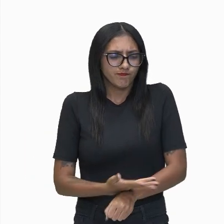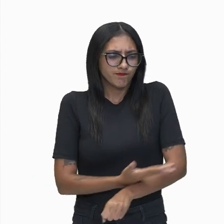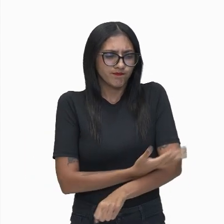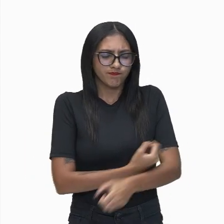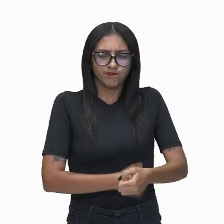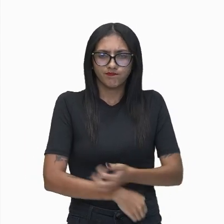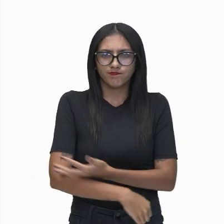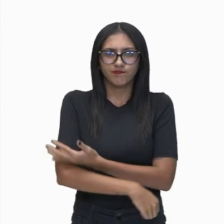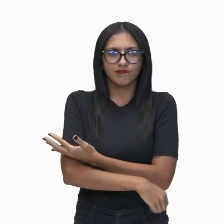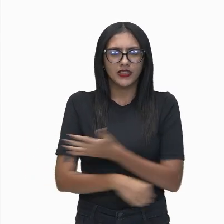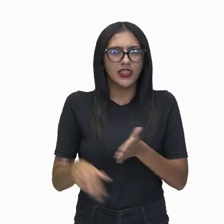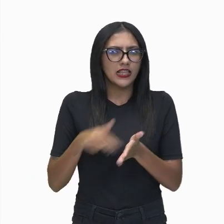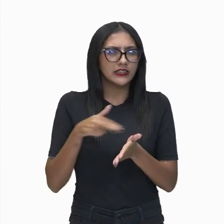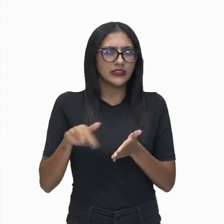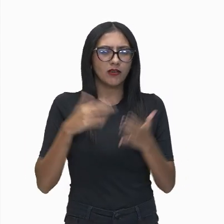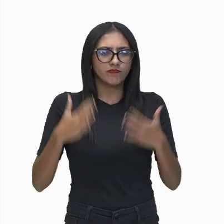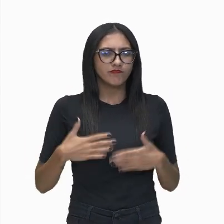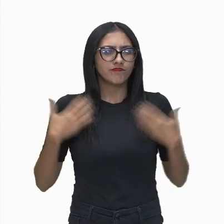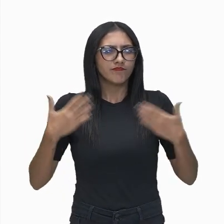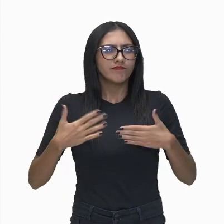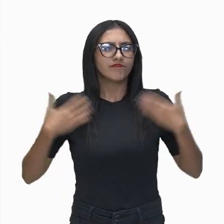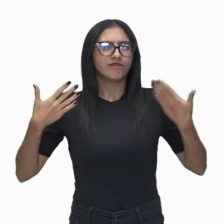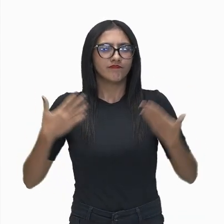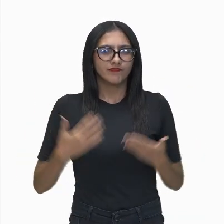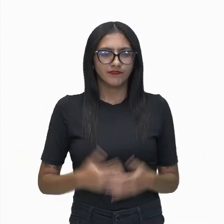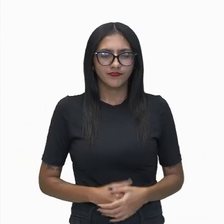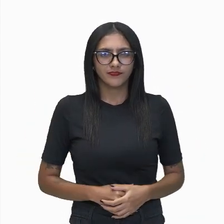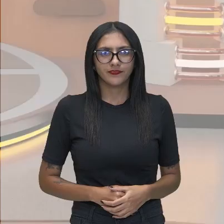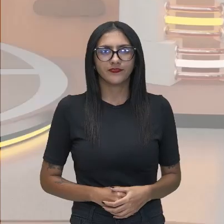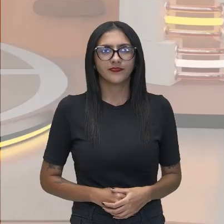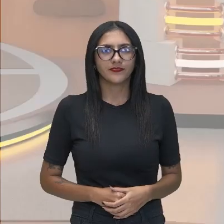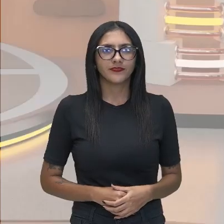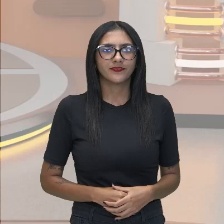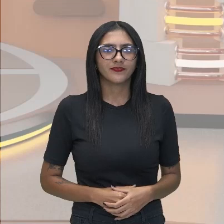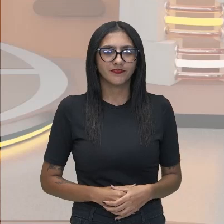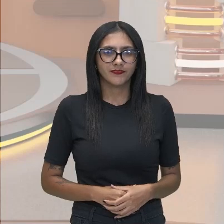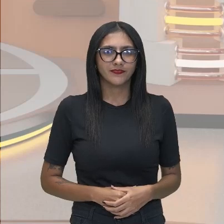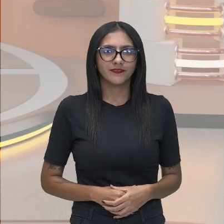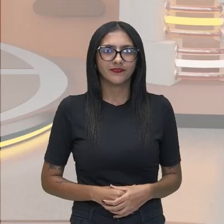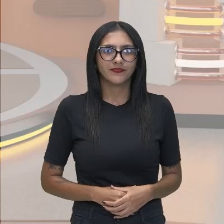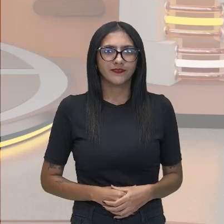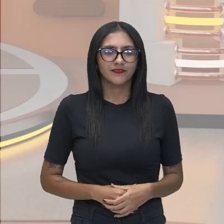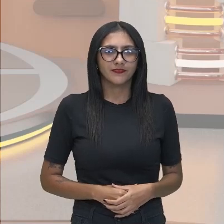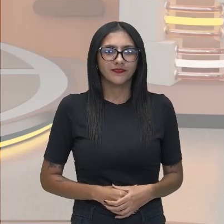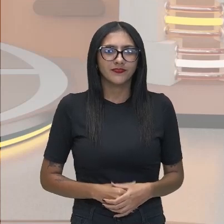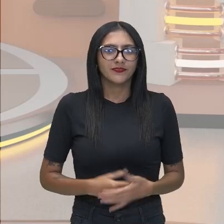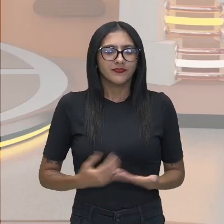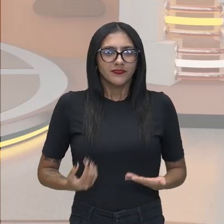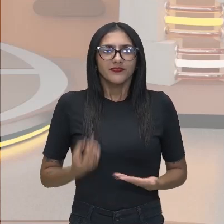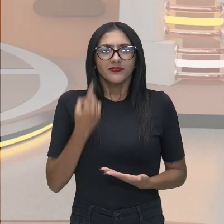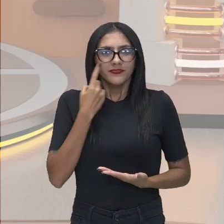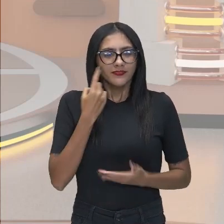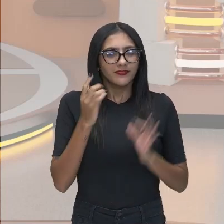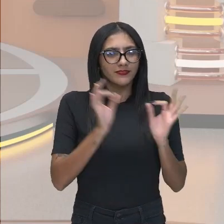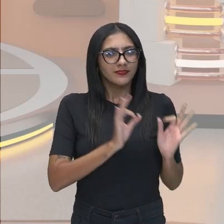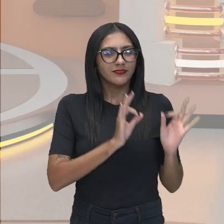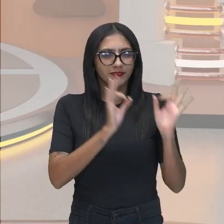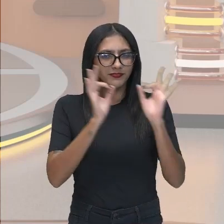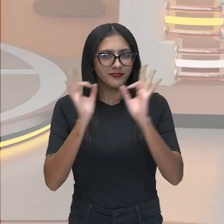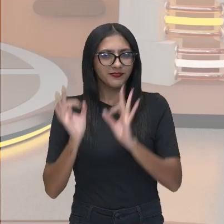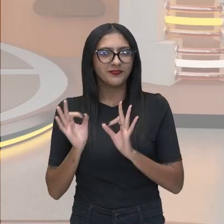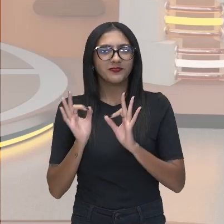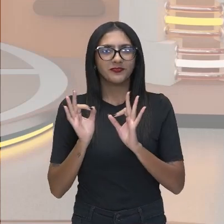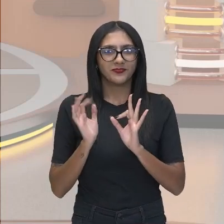o pé do chão. É tirar o pé do chão. Muito bem, então a gente verificou aí, né,